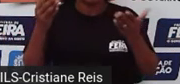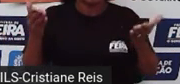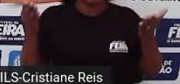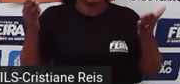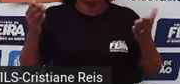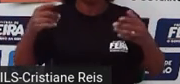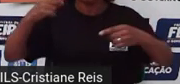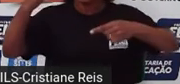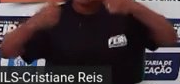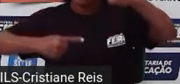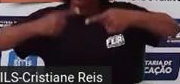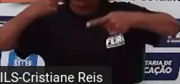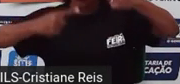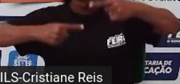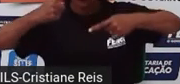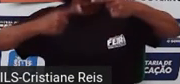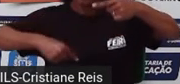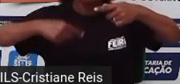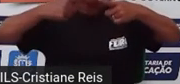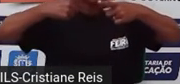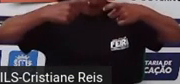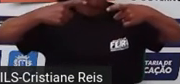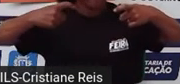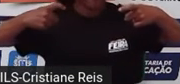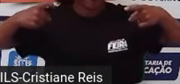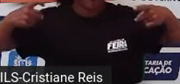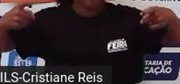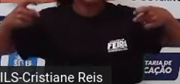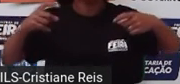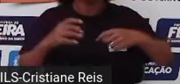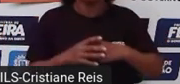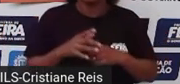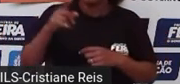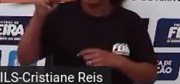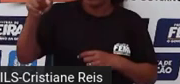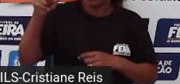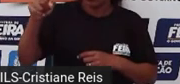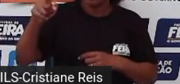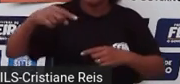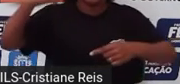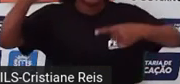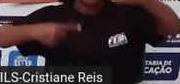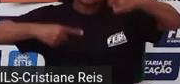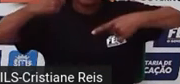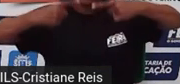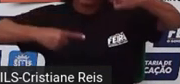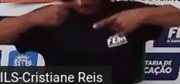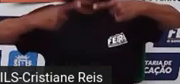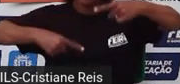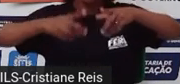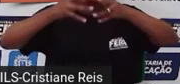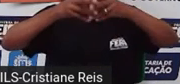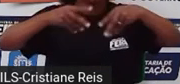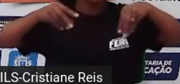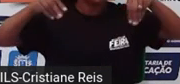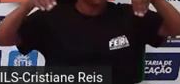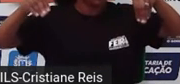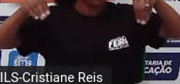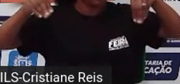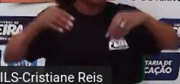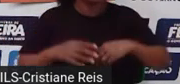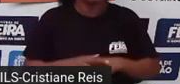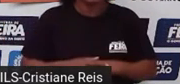voltada né para os conflitos para as guerras na área de instabilidade política hoje é o política daí o